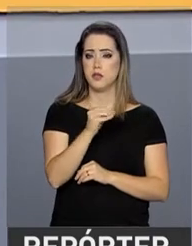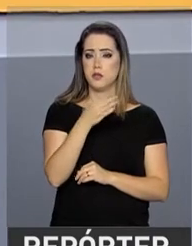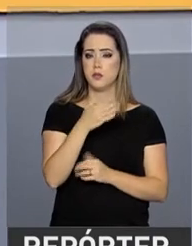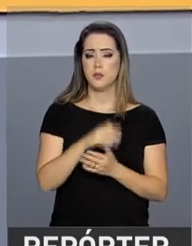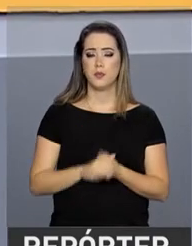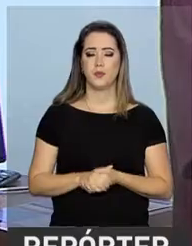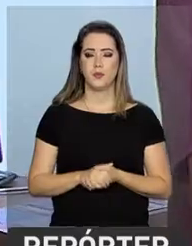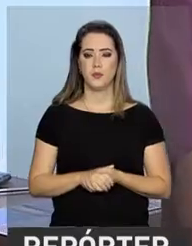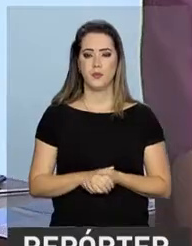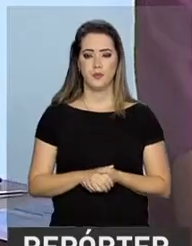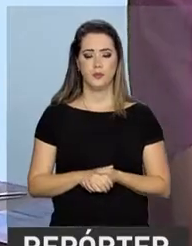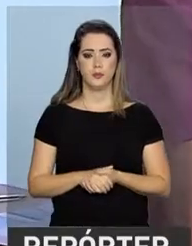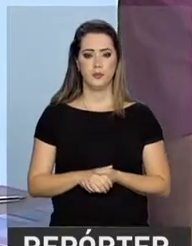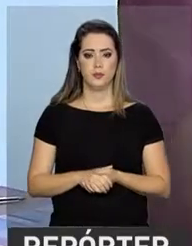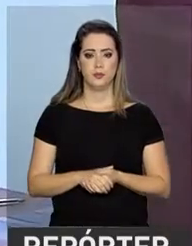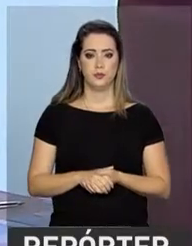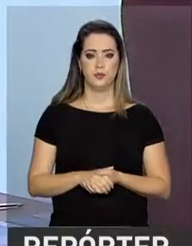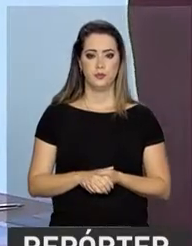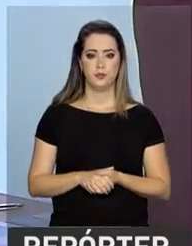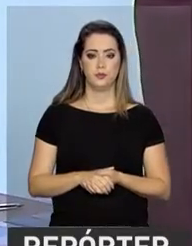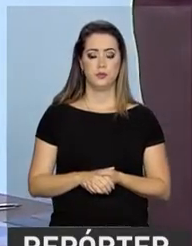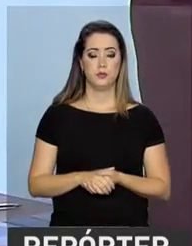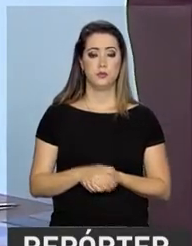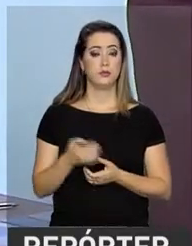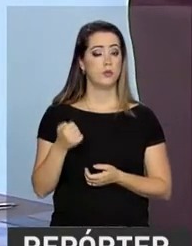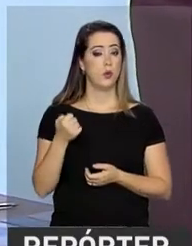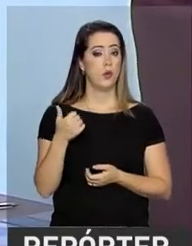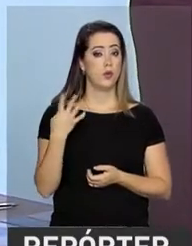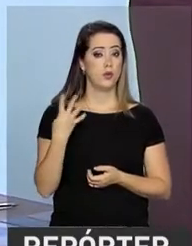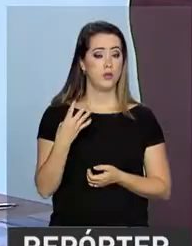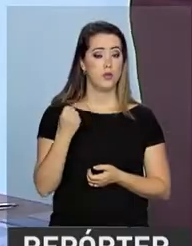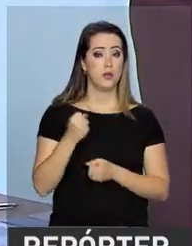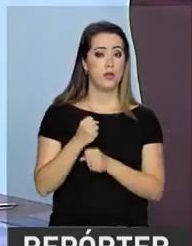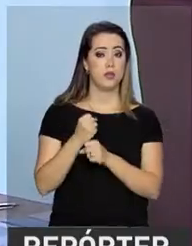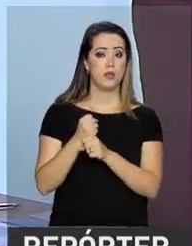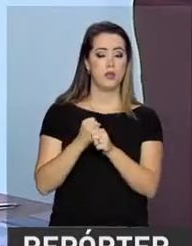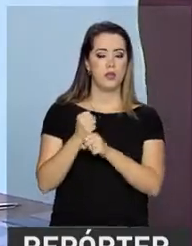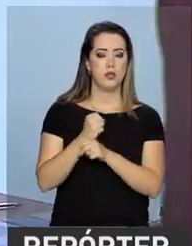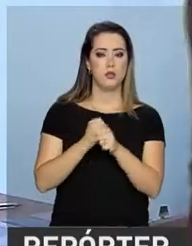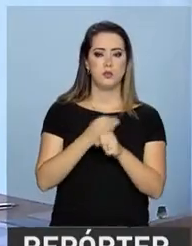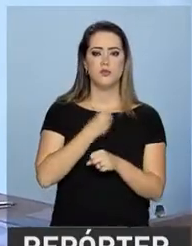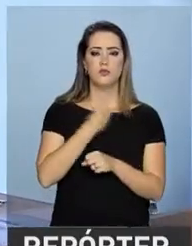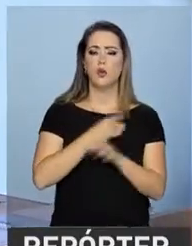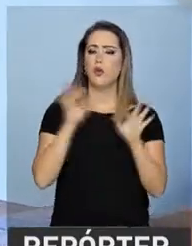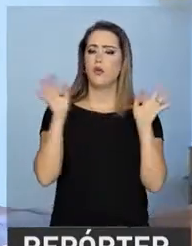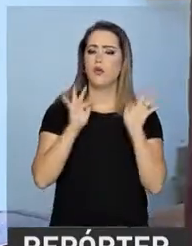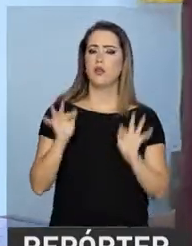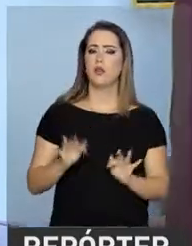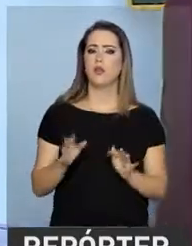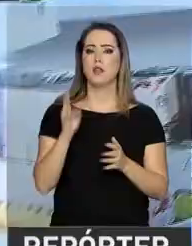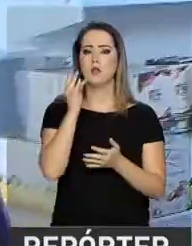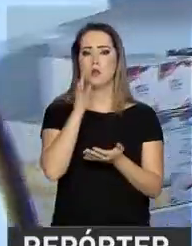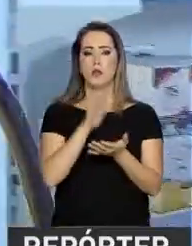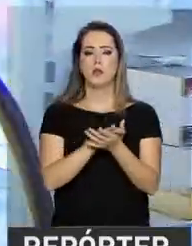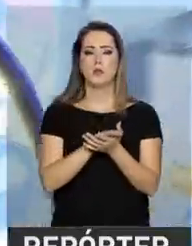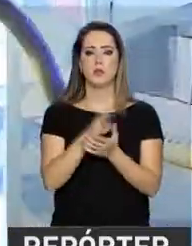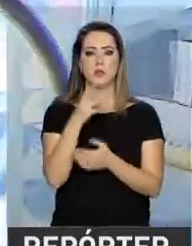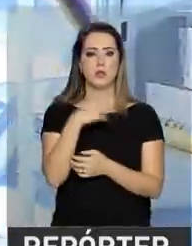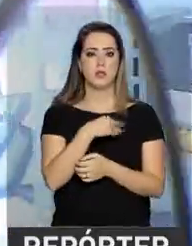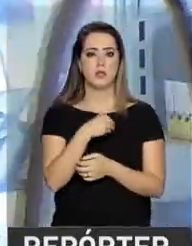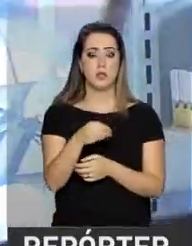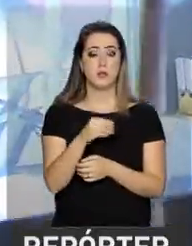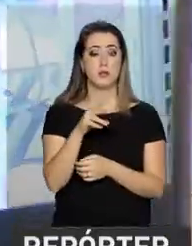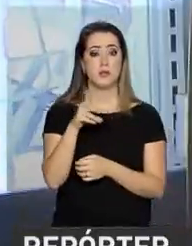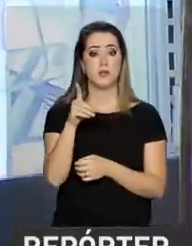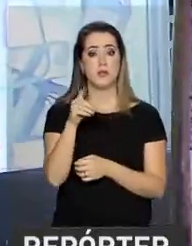agora durante quase 40 anos amar viver uma vida feliz com a esposa e três filhos em damasco capital